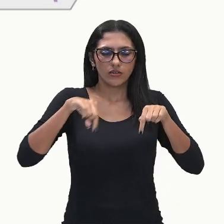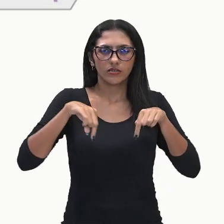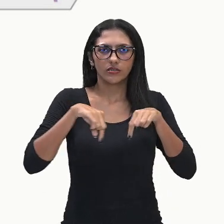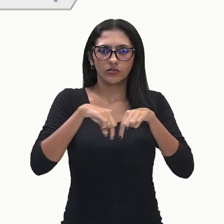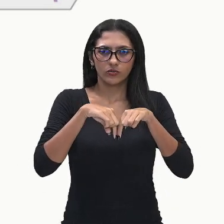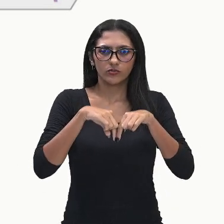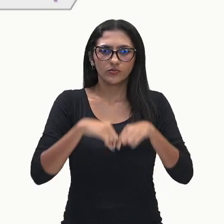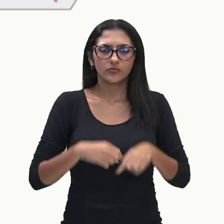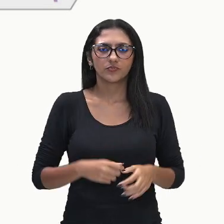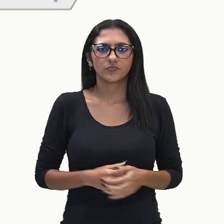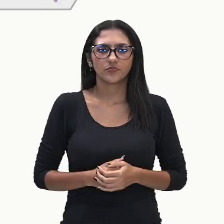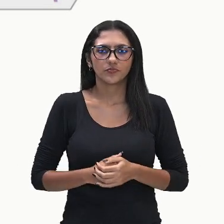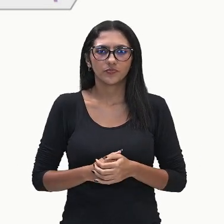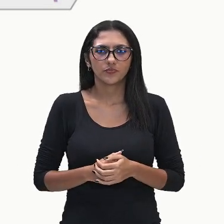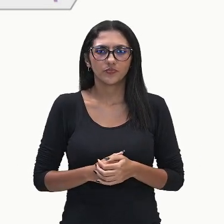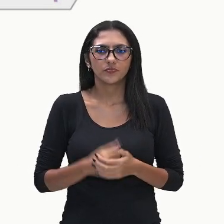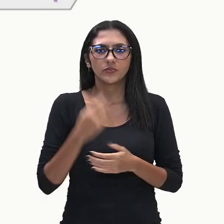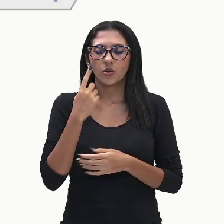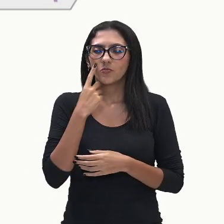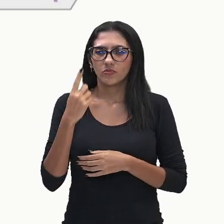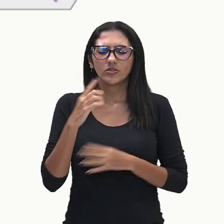há pontos que pertencem aqui